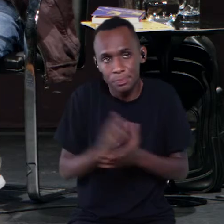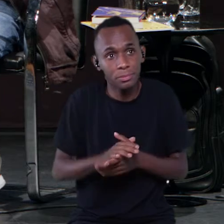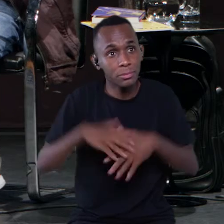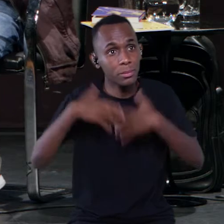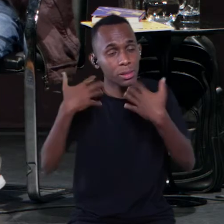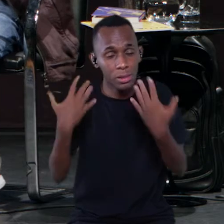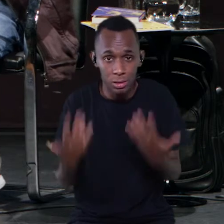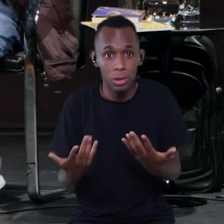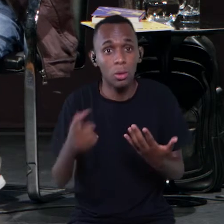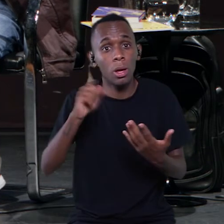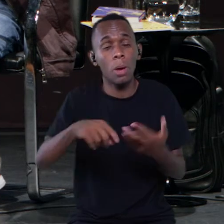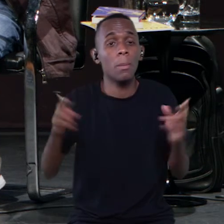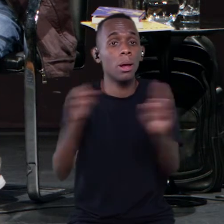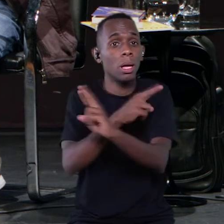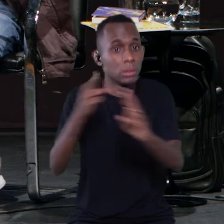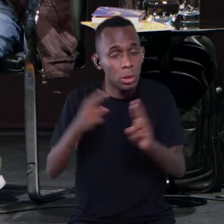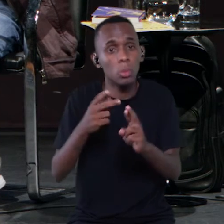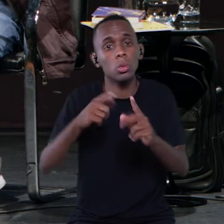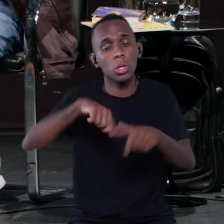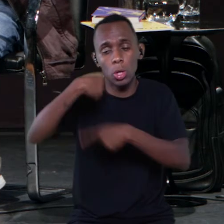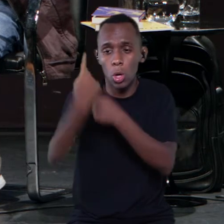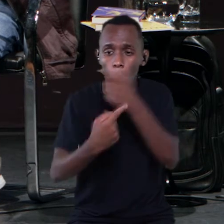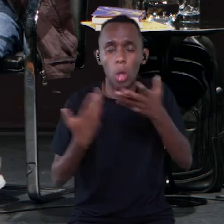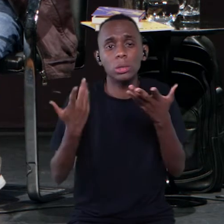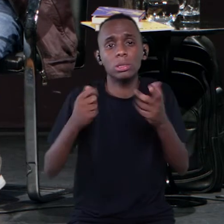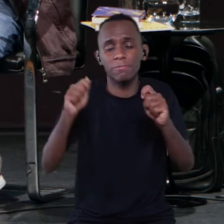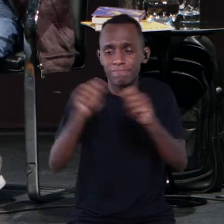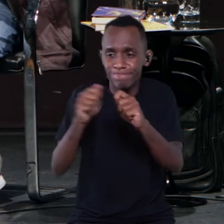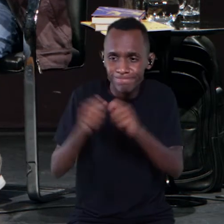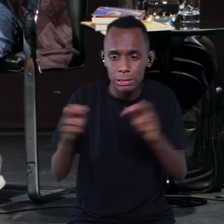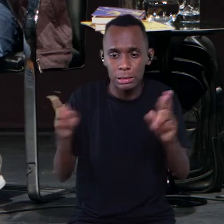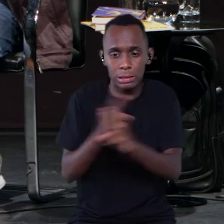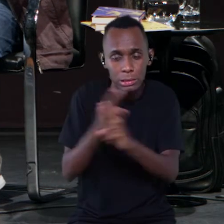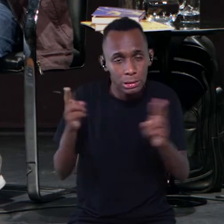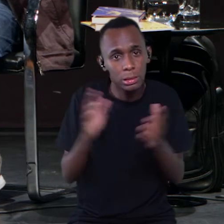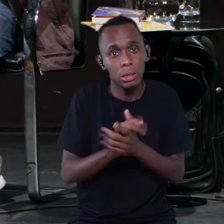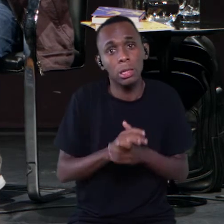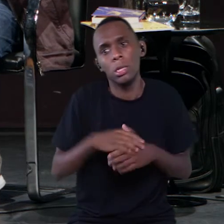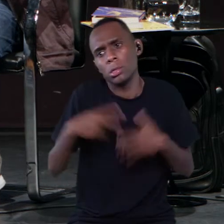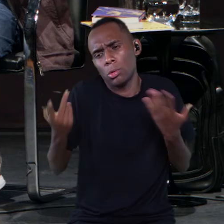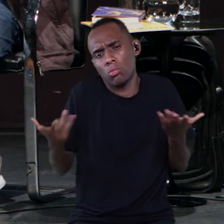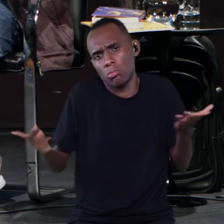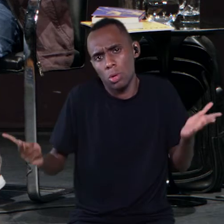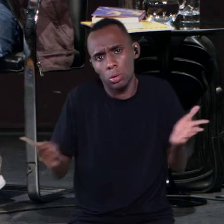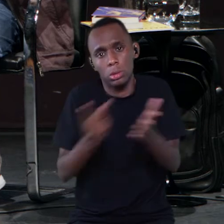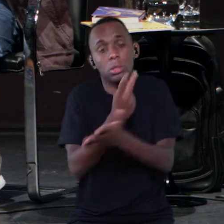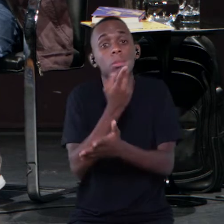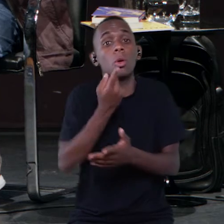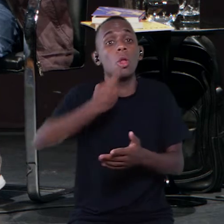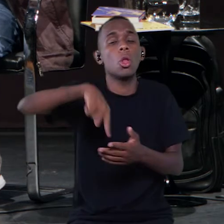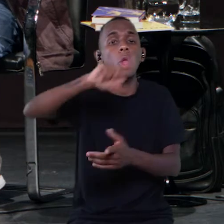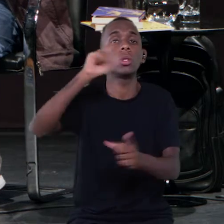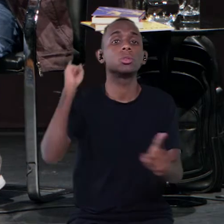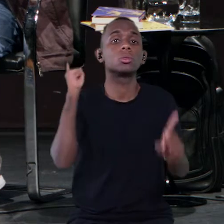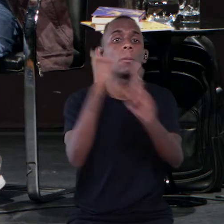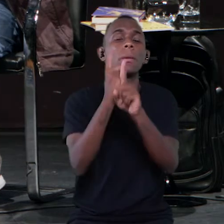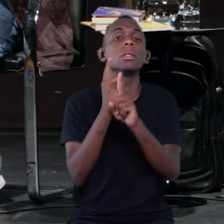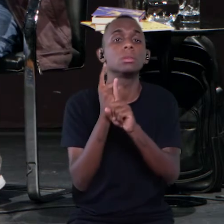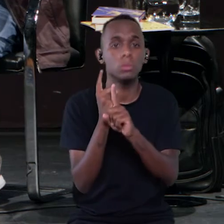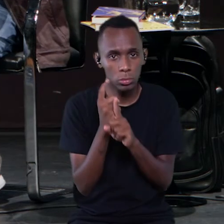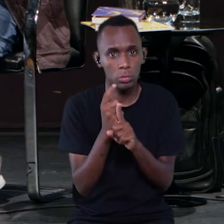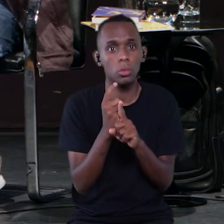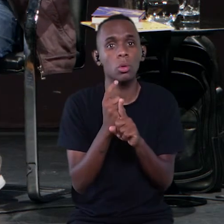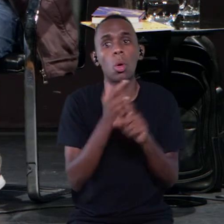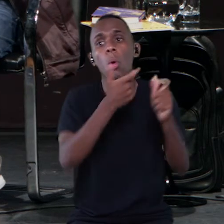a cada microgesto que a gente faz. A cada microgesto. Então, o que tem acontecido é que, enquanto nós estamos descobrindo